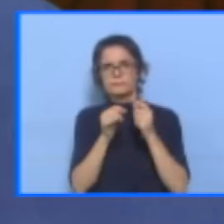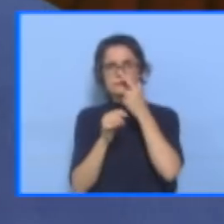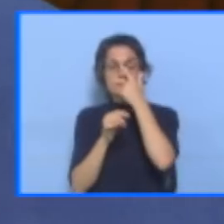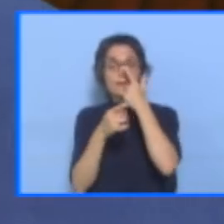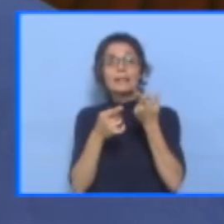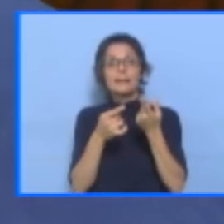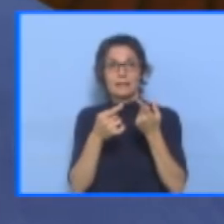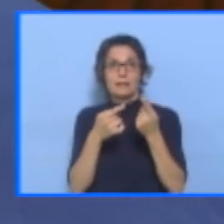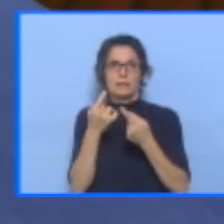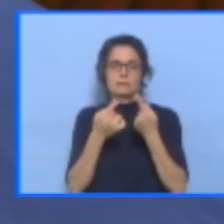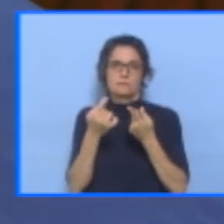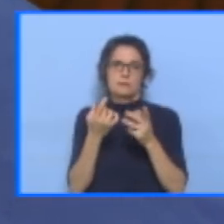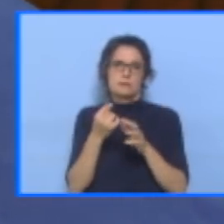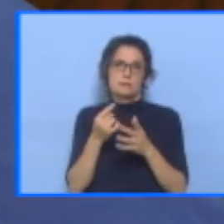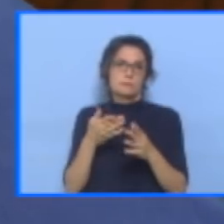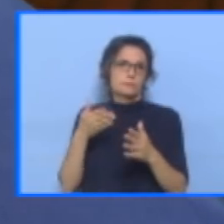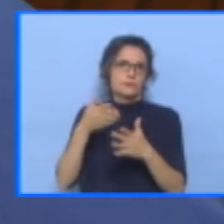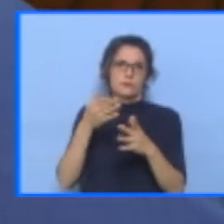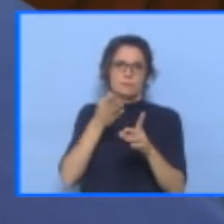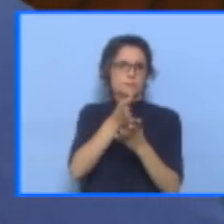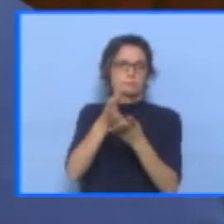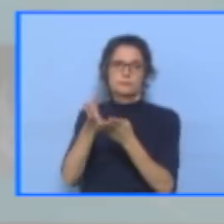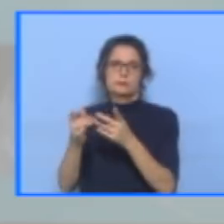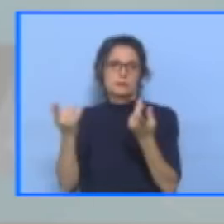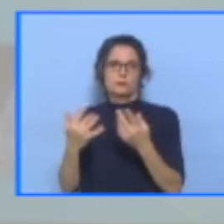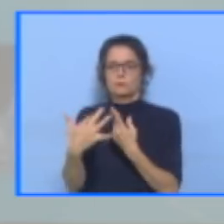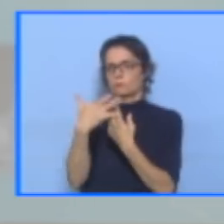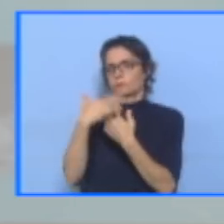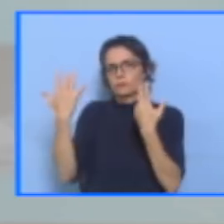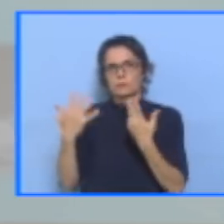aos delírios populistas. Os temas que Tomás Moro